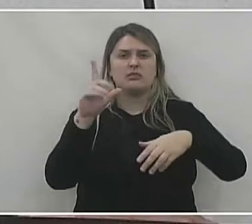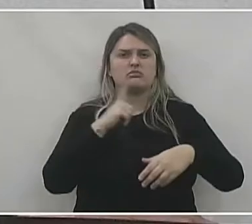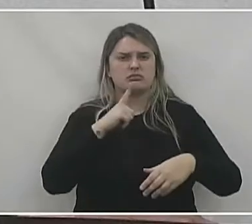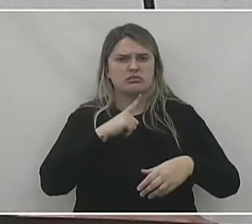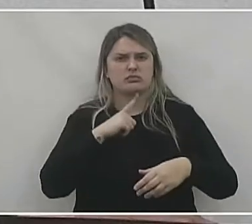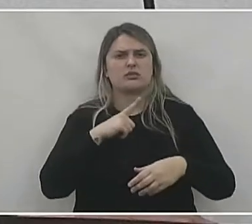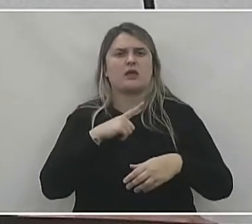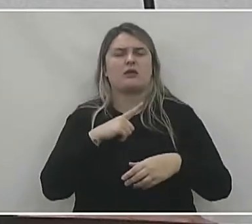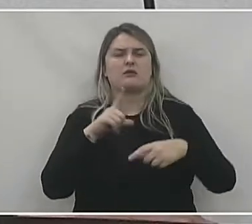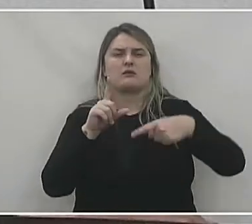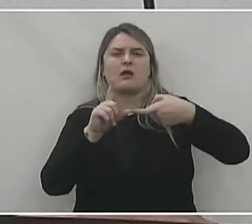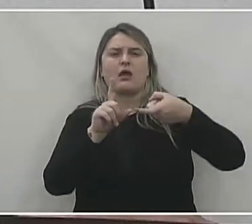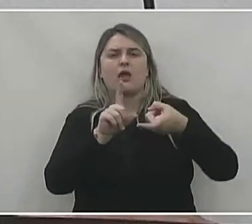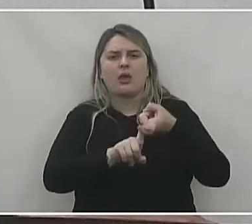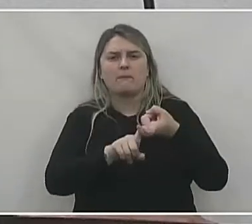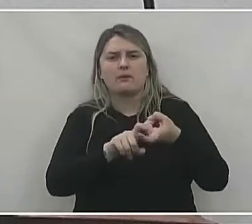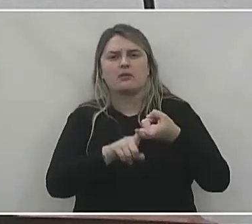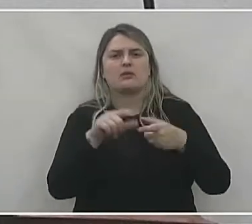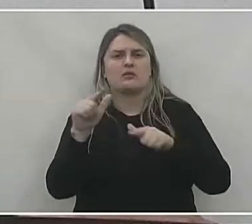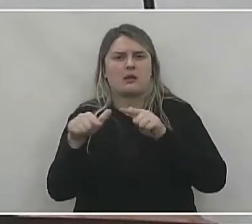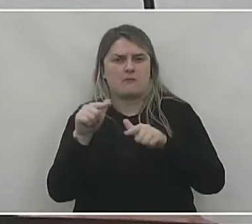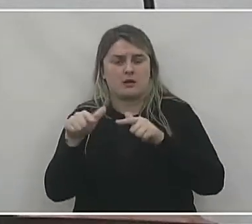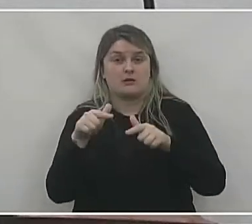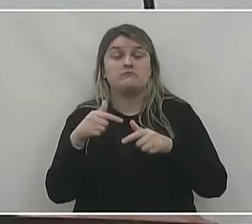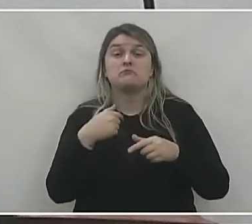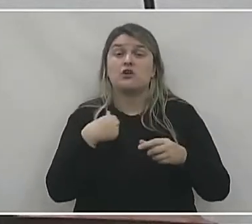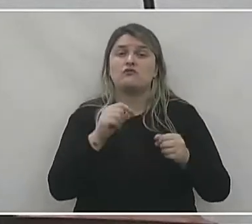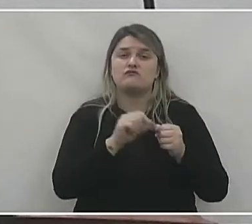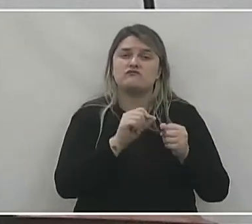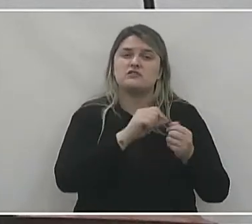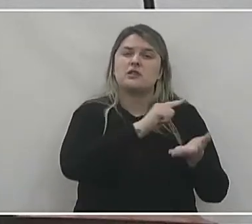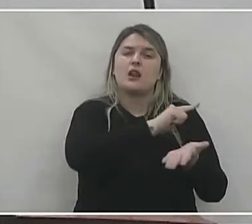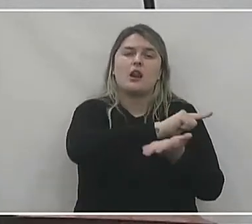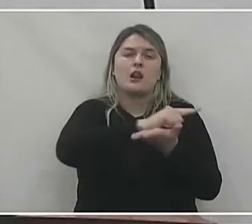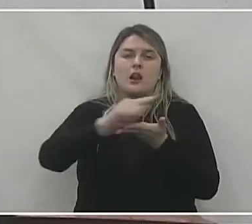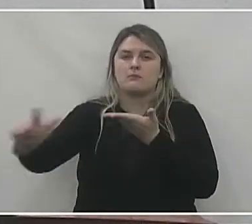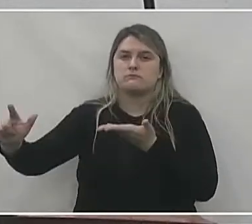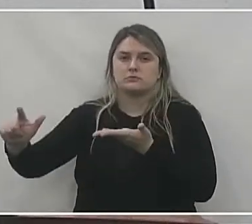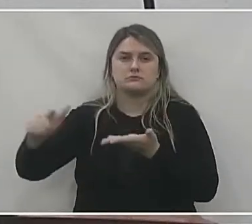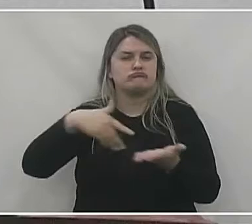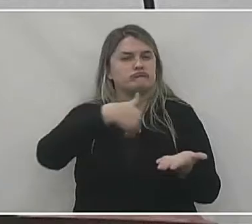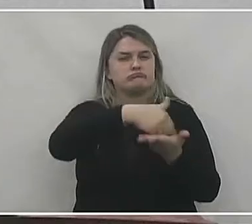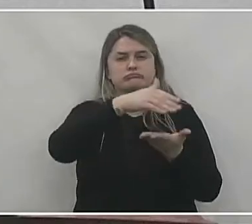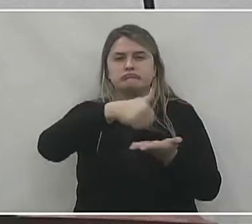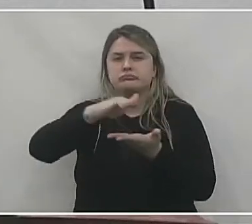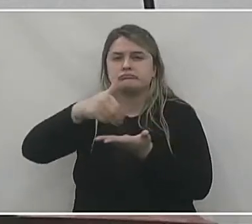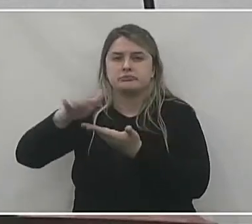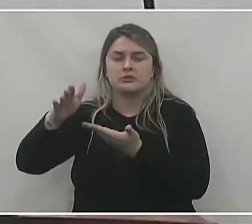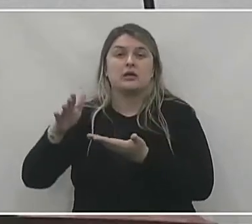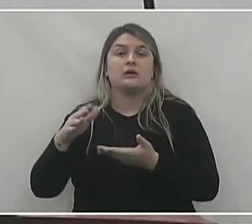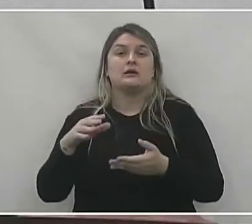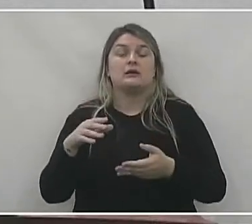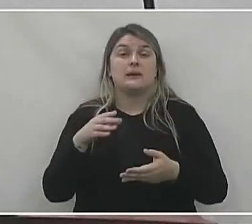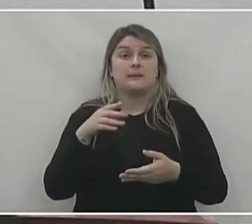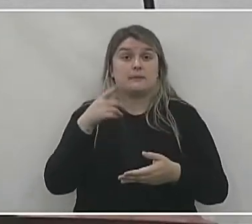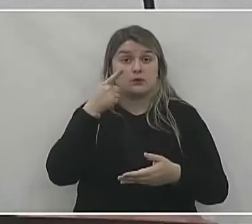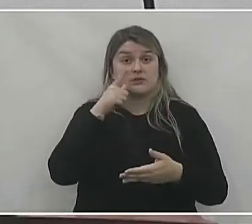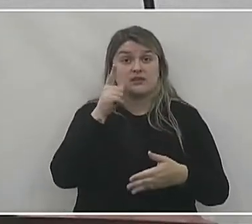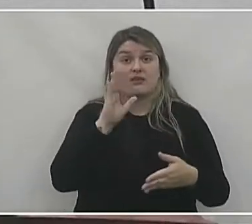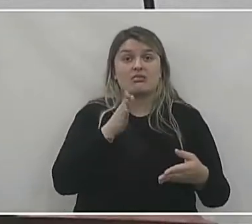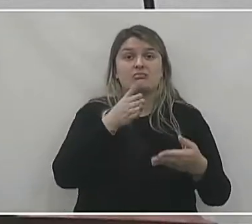empreguismo. E eu resolvi fazer aquela faxina. Para entrar na Assembleia era tamanha